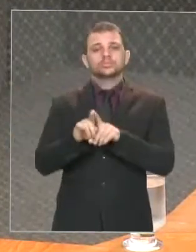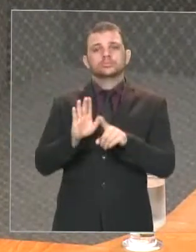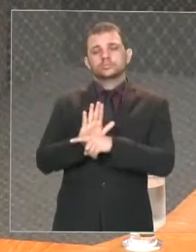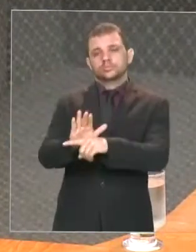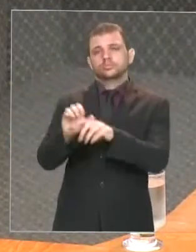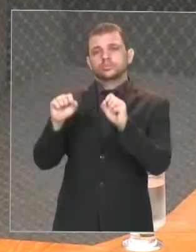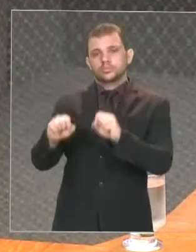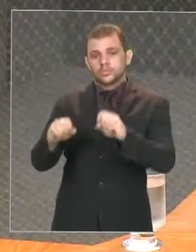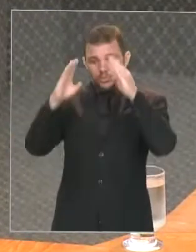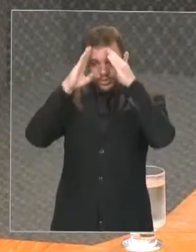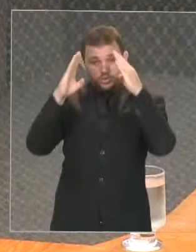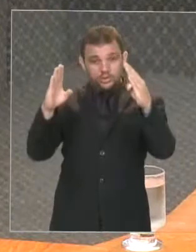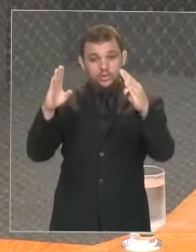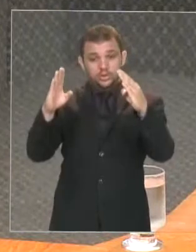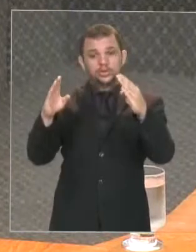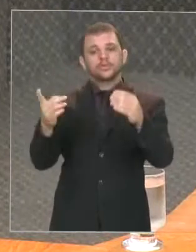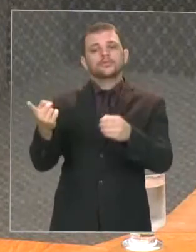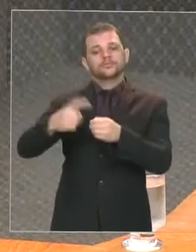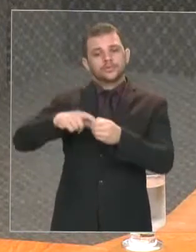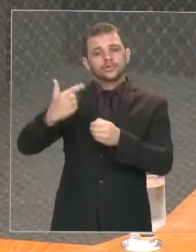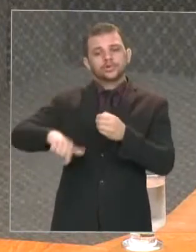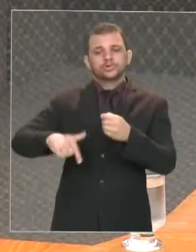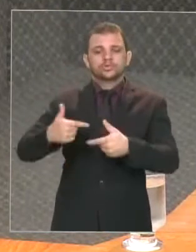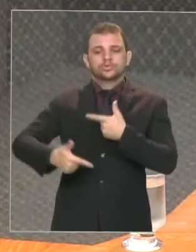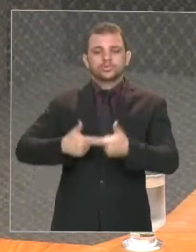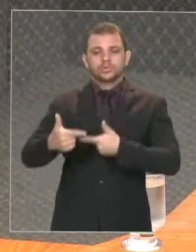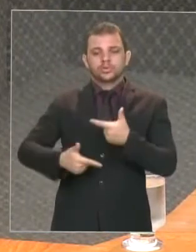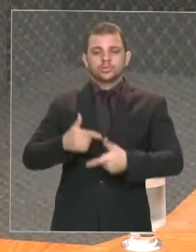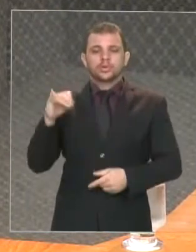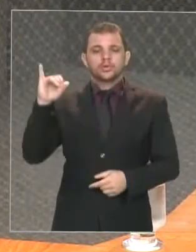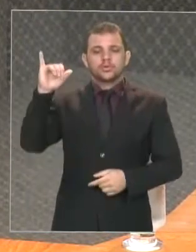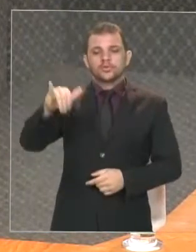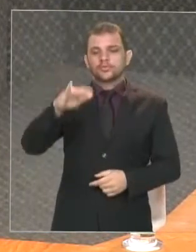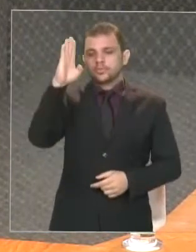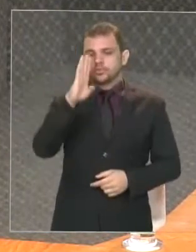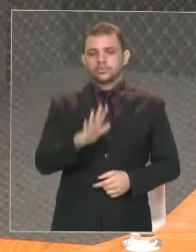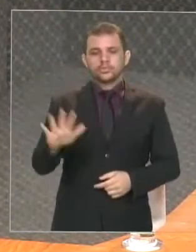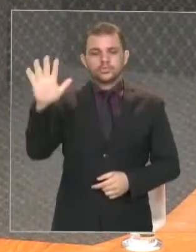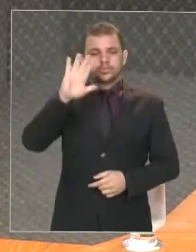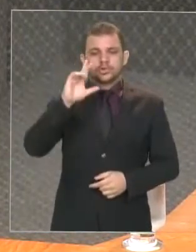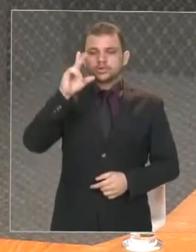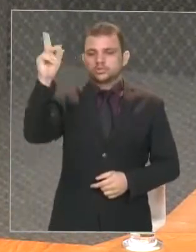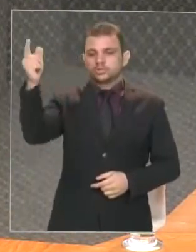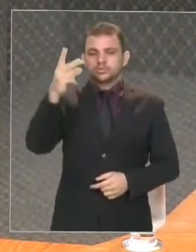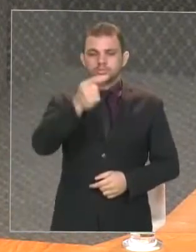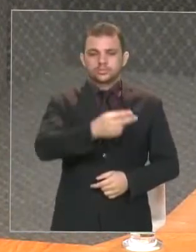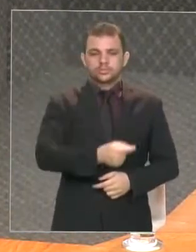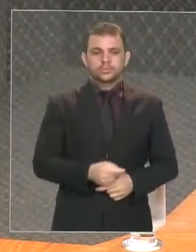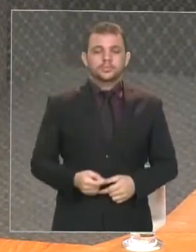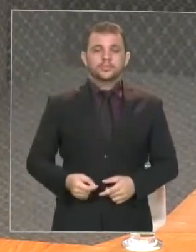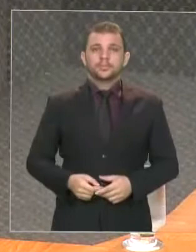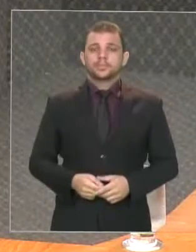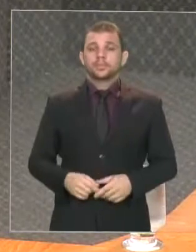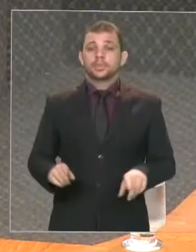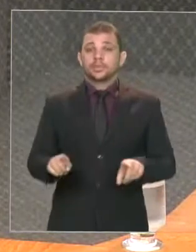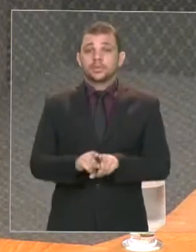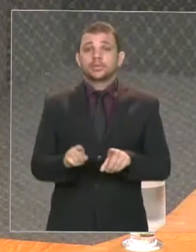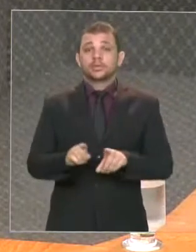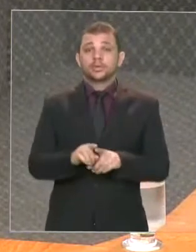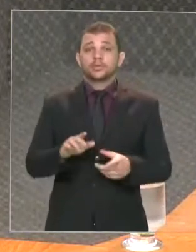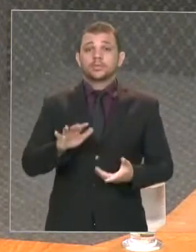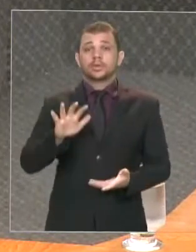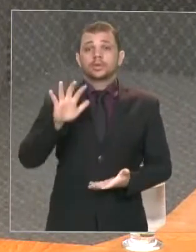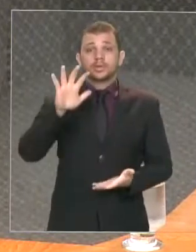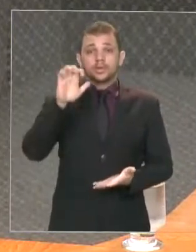que o aeroporto volte a funcionar com os voos nacionais. Mas eu quero também, senhor presidente, registrar